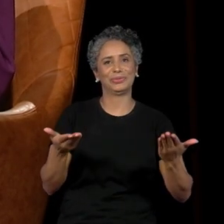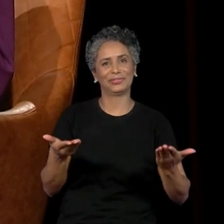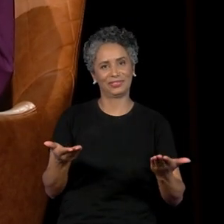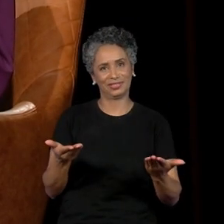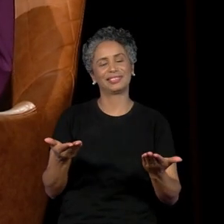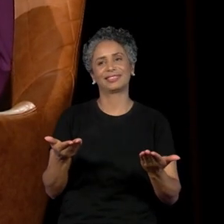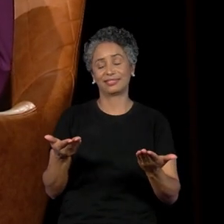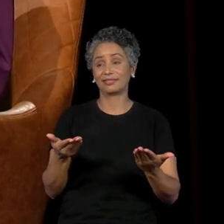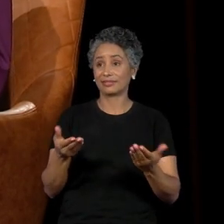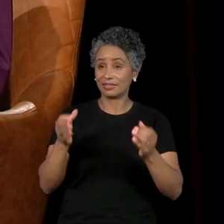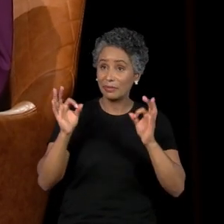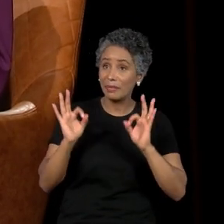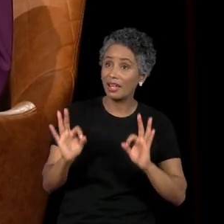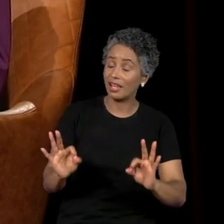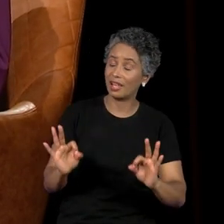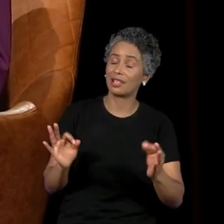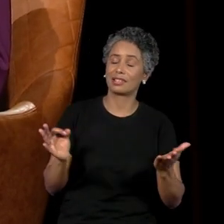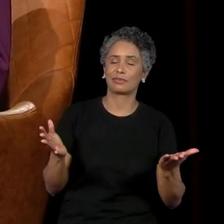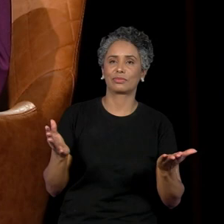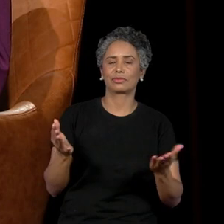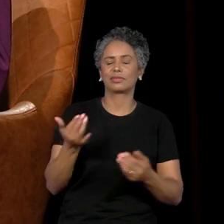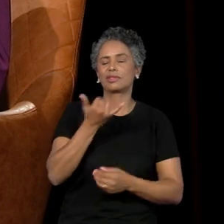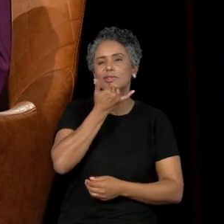documentário do estágio.